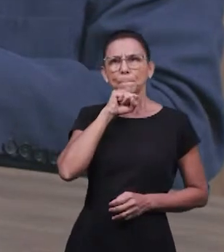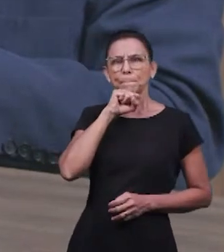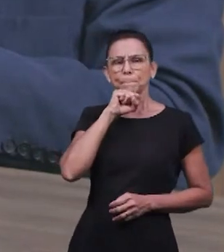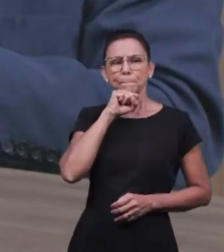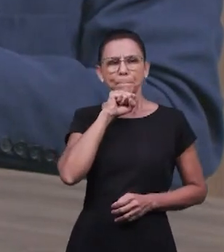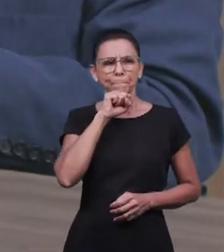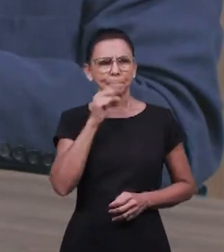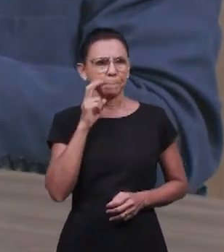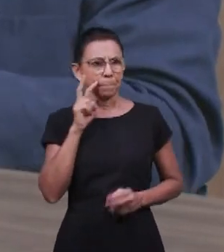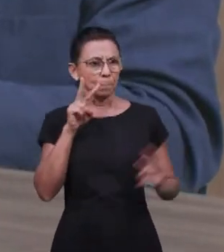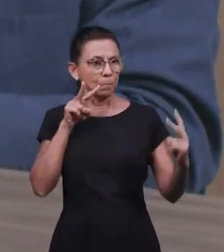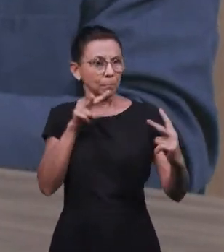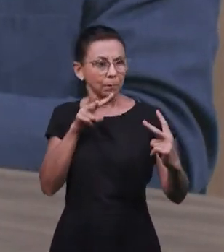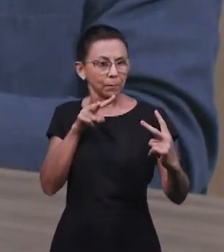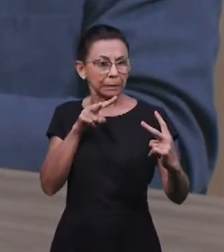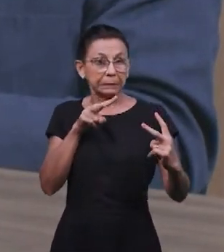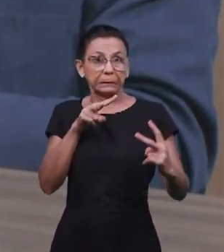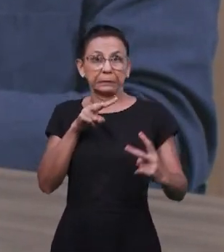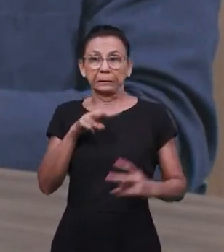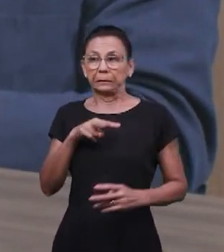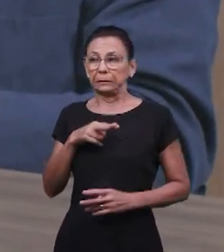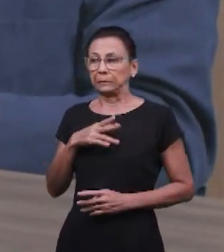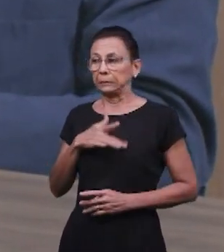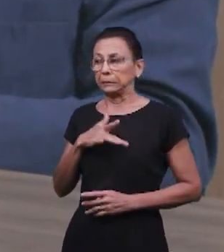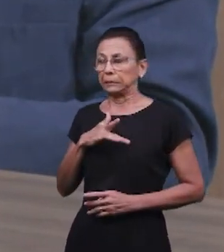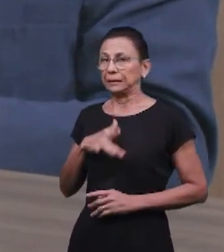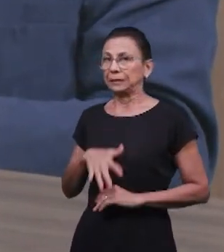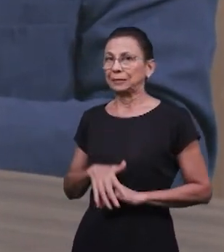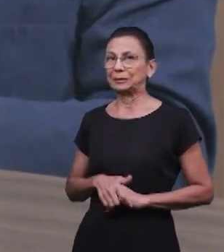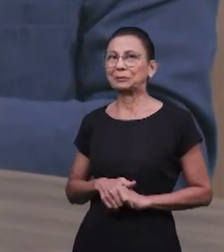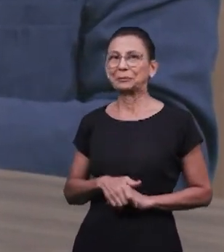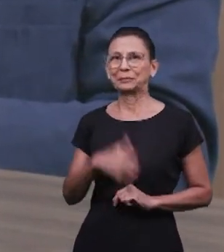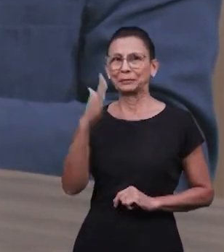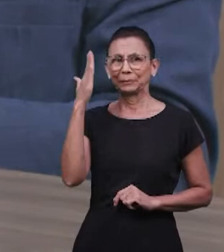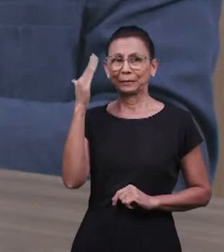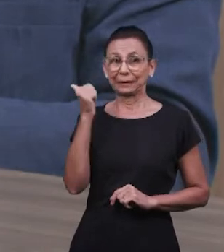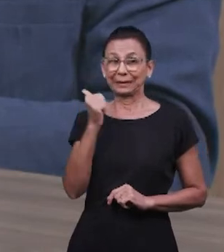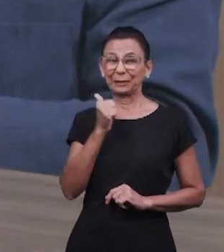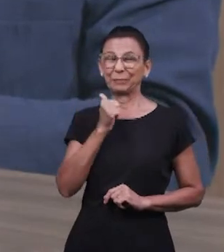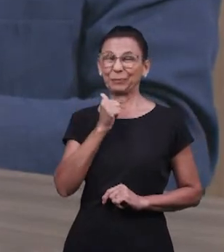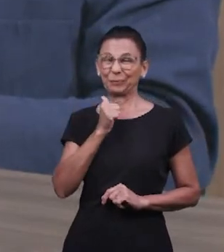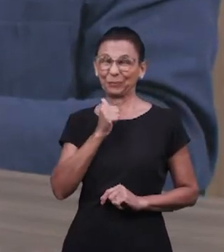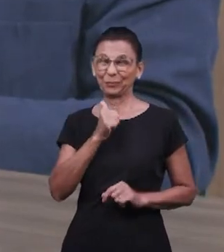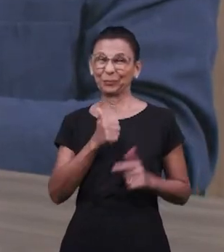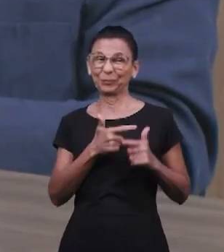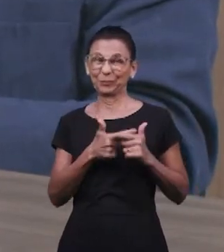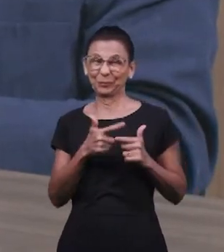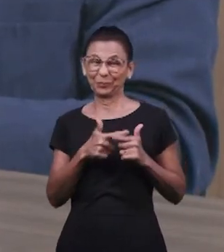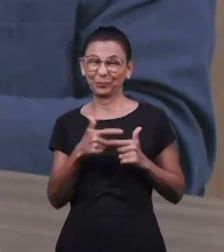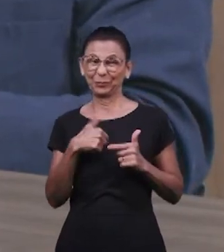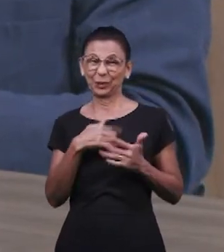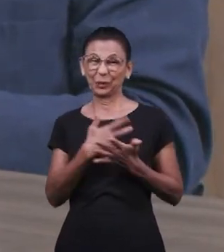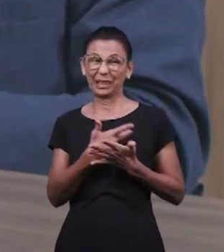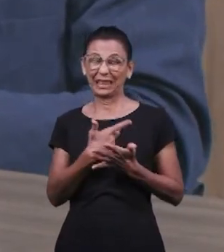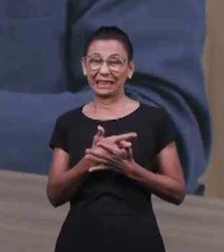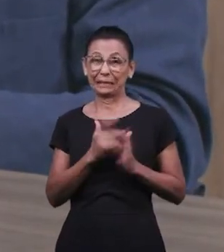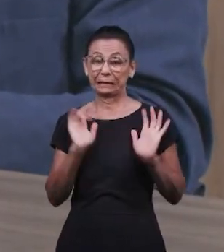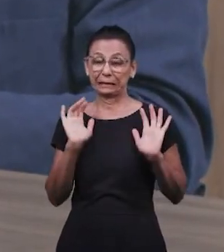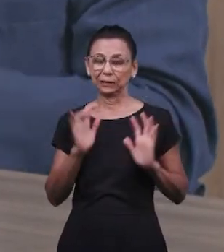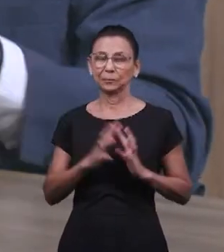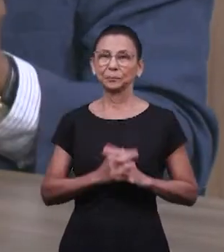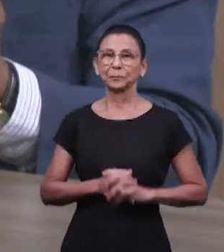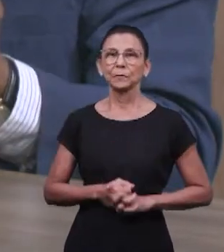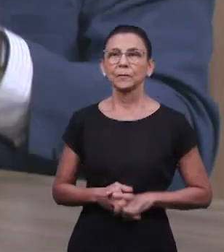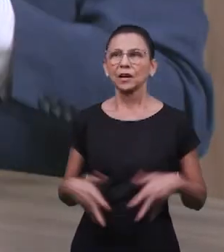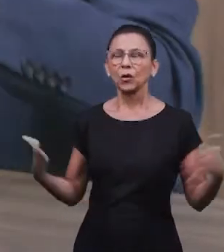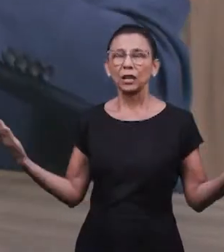que fazer. Esse parâmetro desse rigor extremo, não tem como fazer isso hoje. Por outro lado, o relaxamento também com a